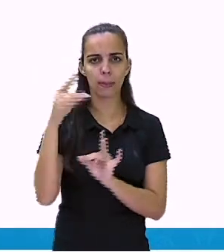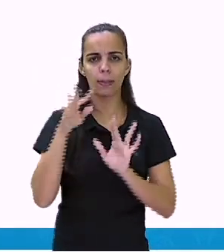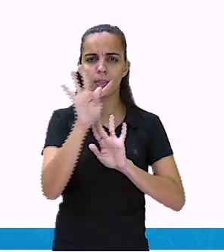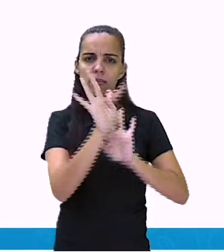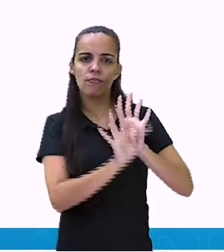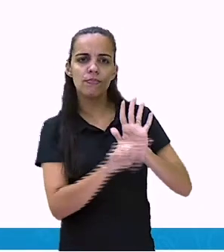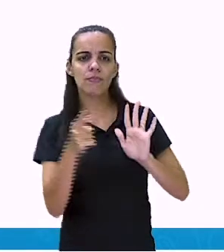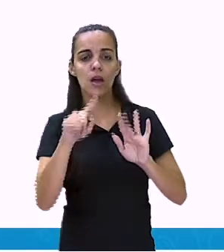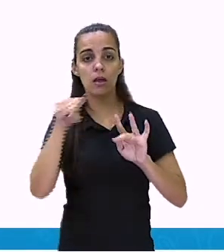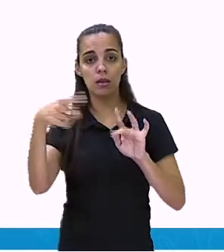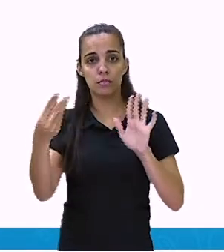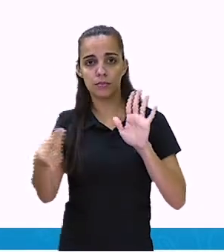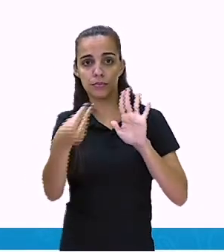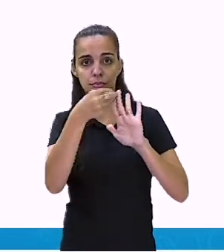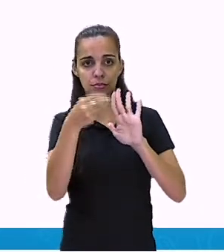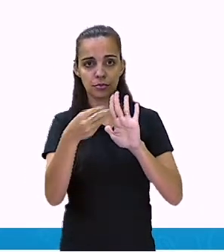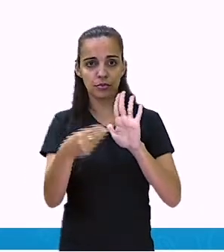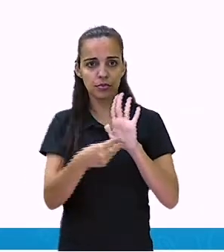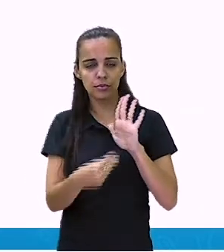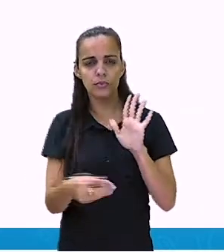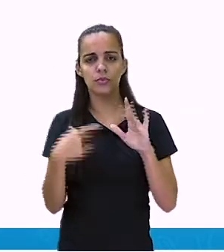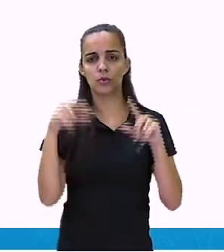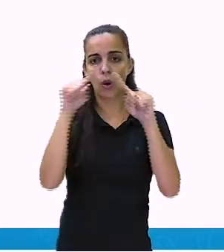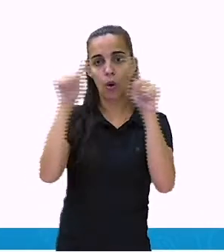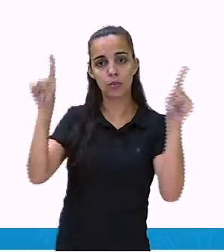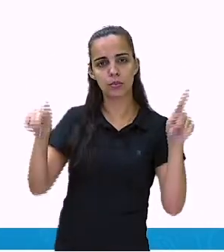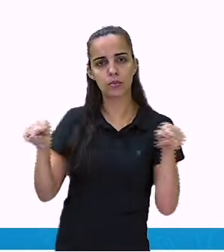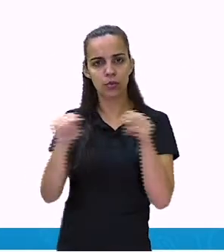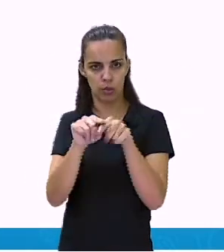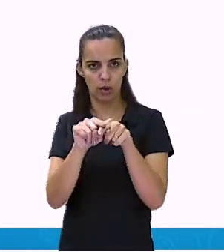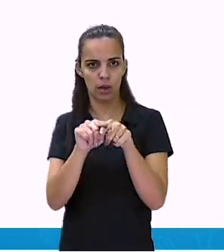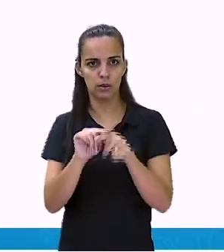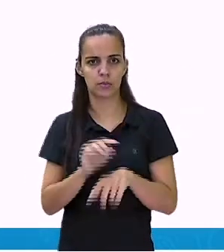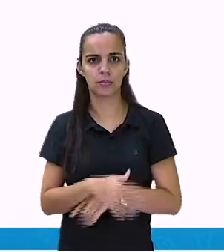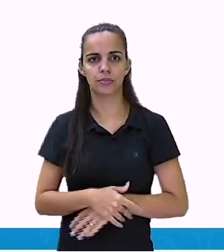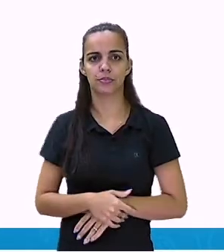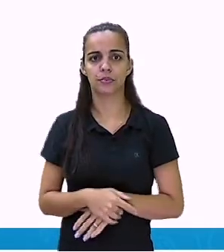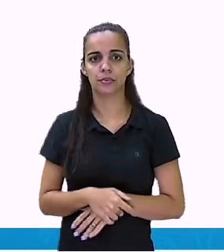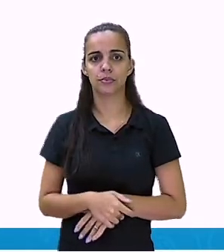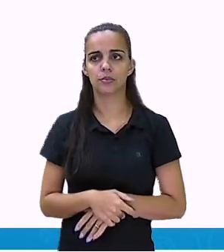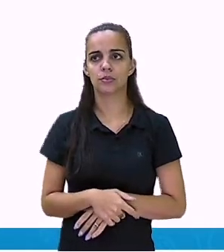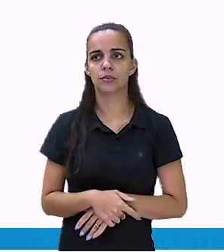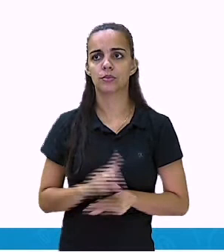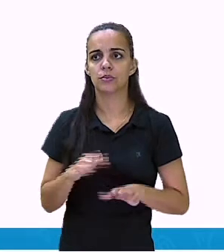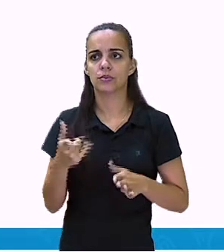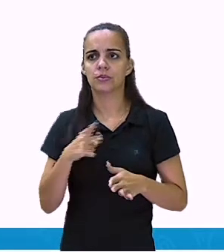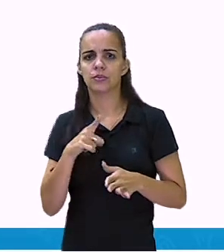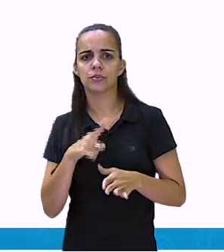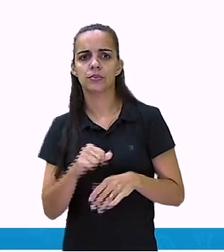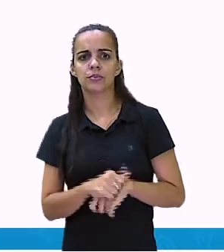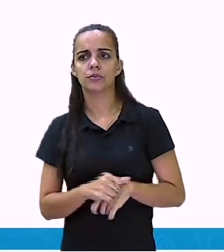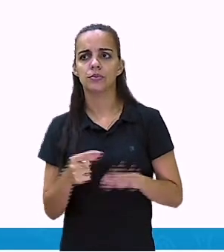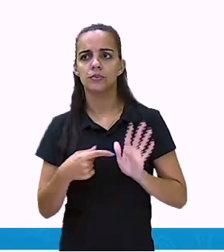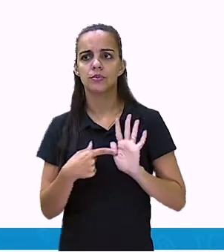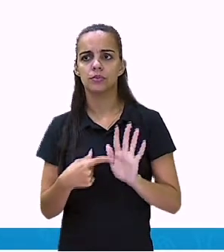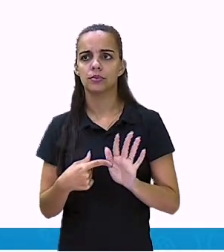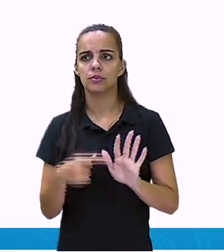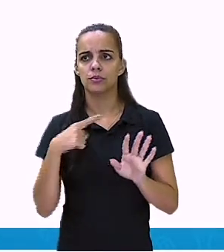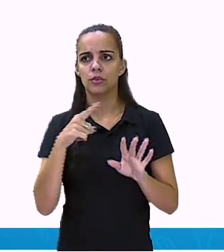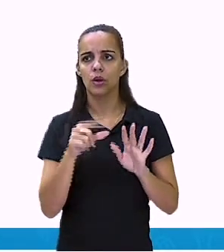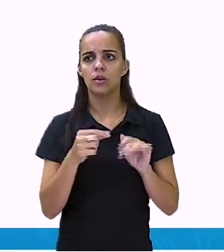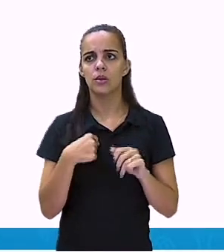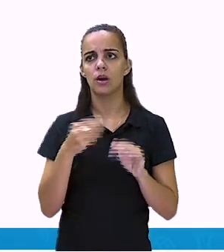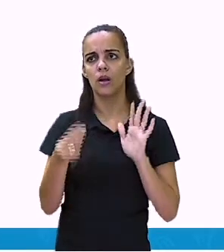seguida preencha o quadro adequadamente. Aqui para vocês, eu fui